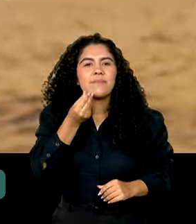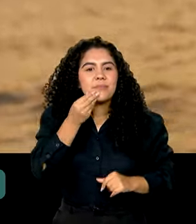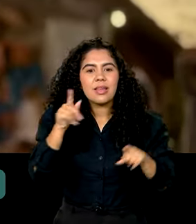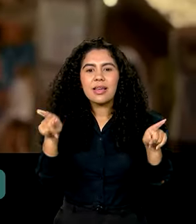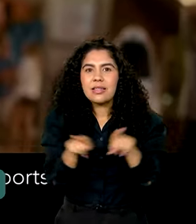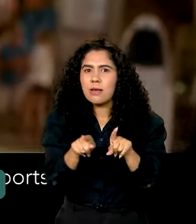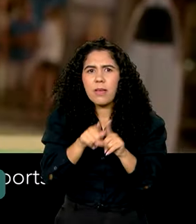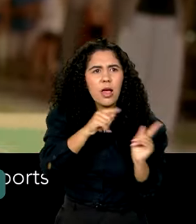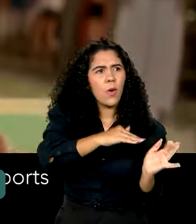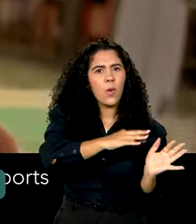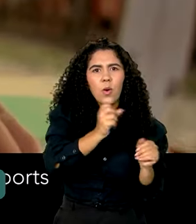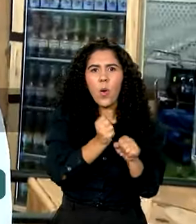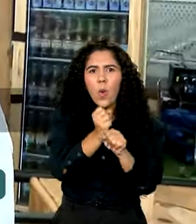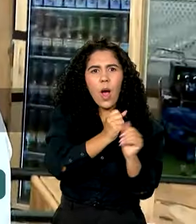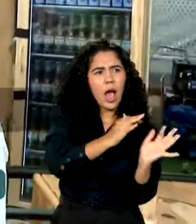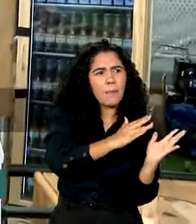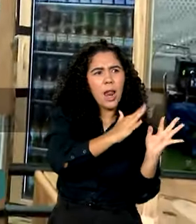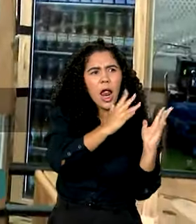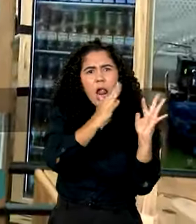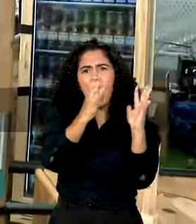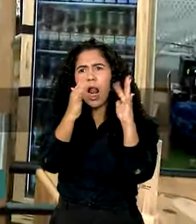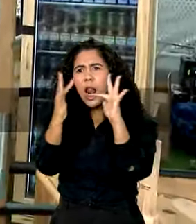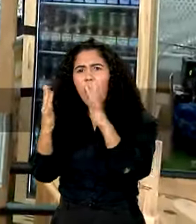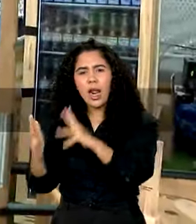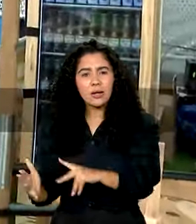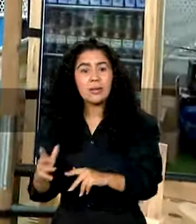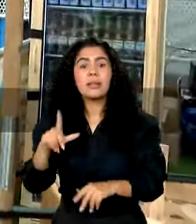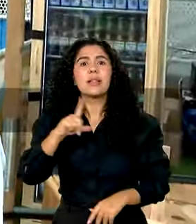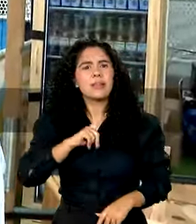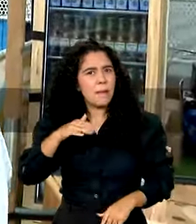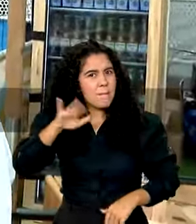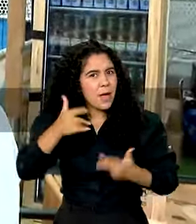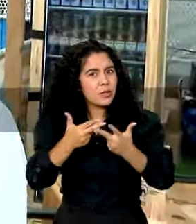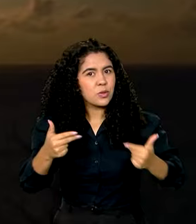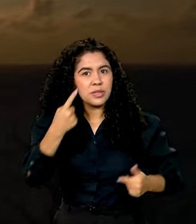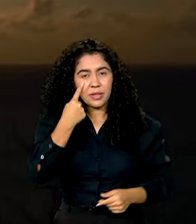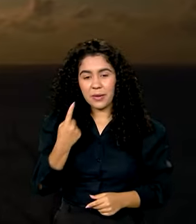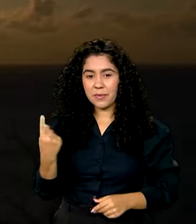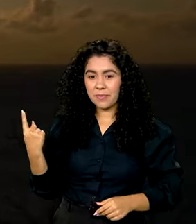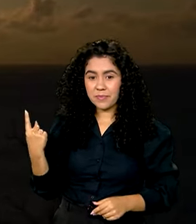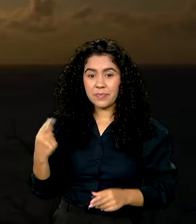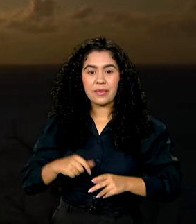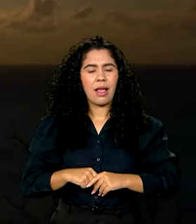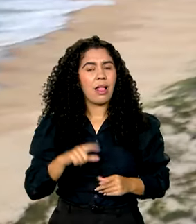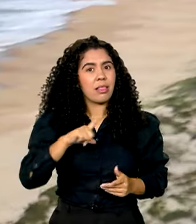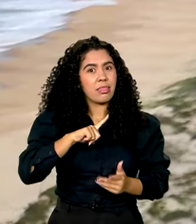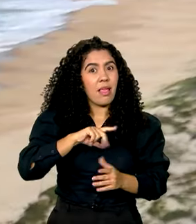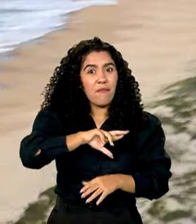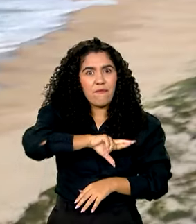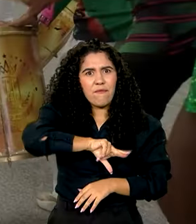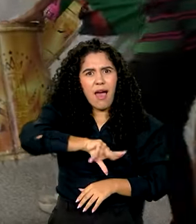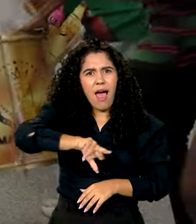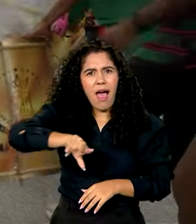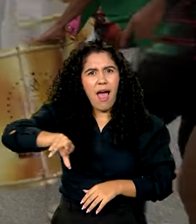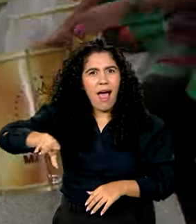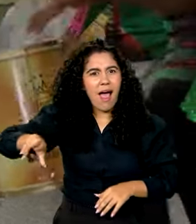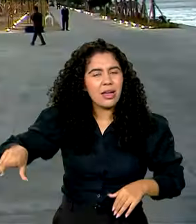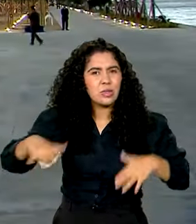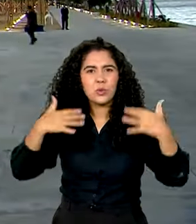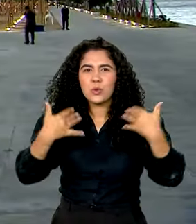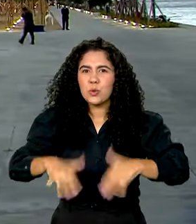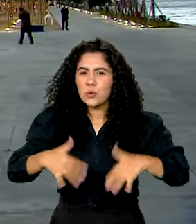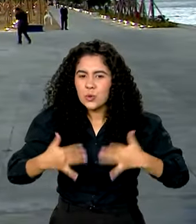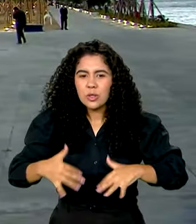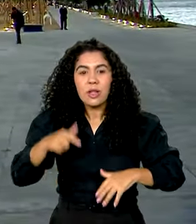todo. E ainda tem mais. A música, os gens, o sorriso, tudo isso, o sol. São vários os motivos que fazem do